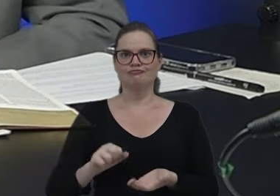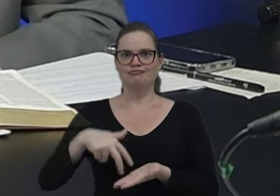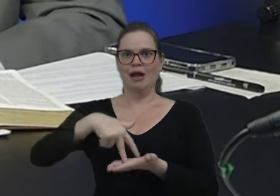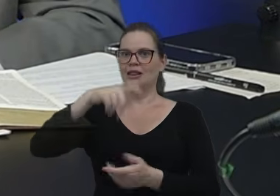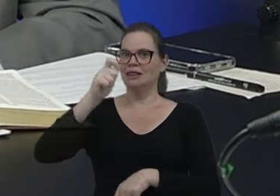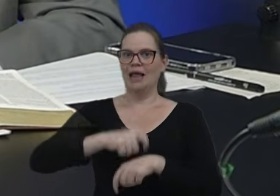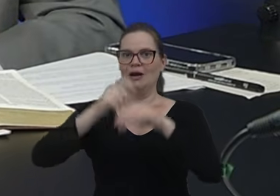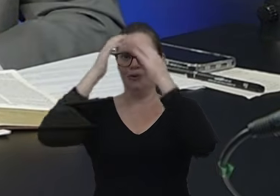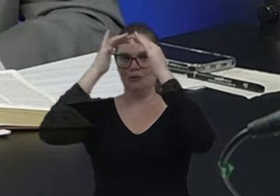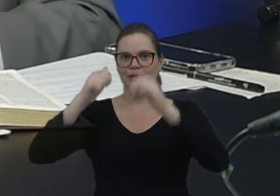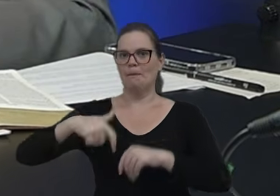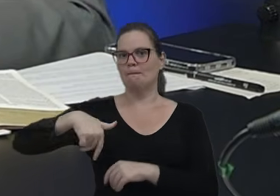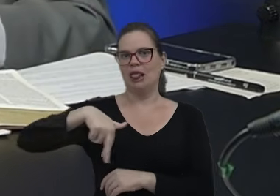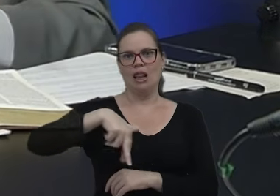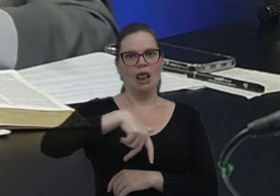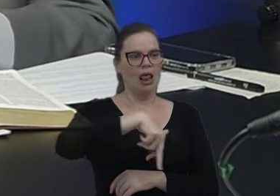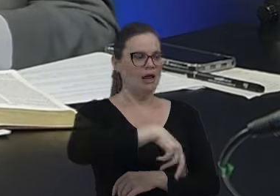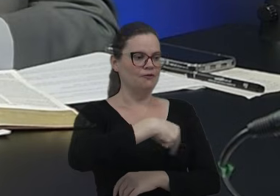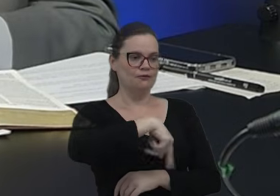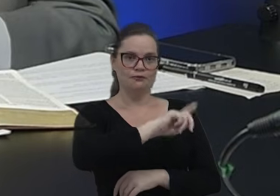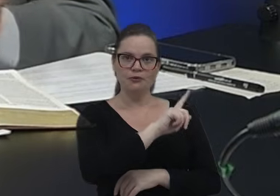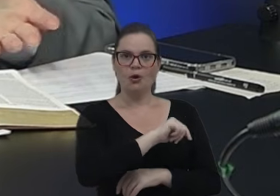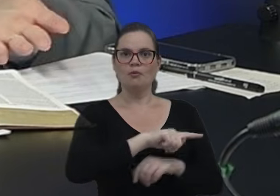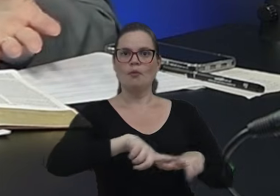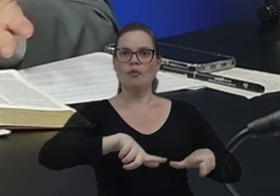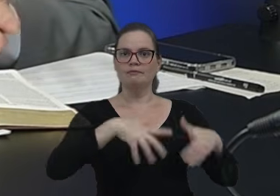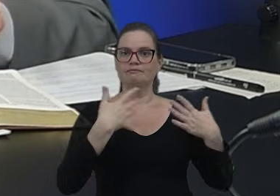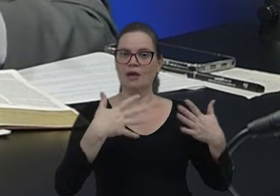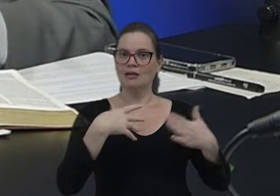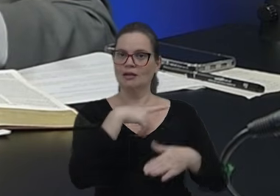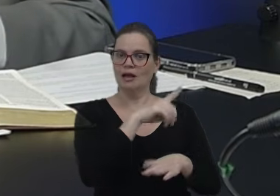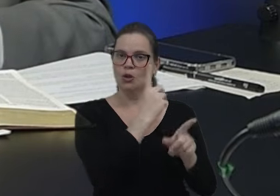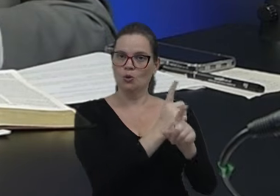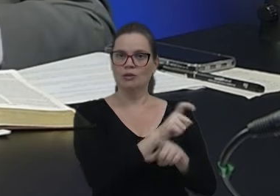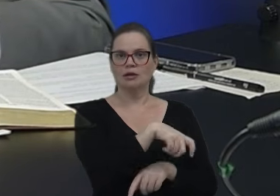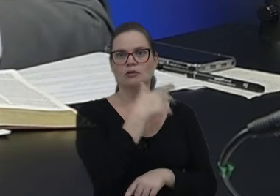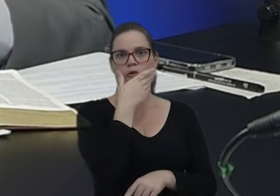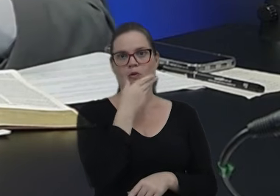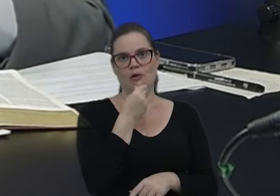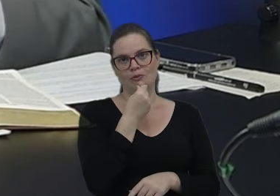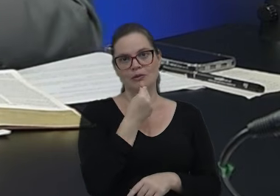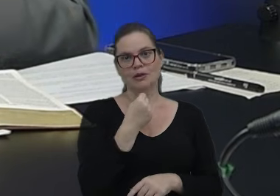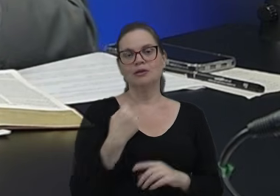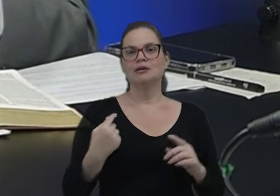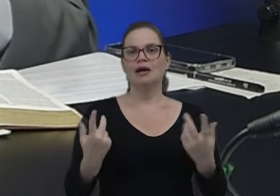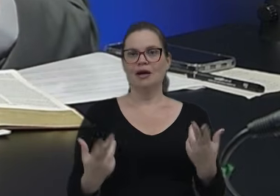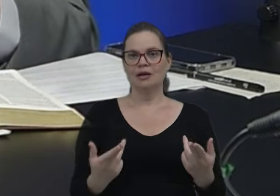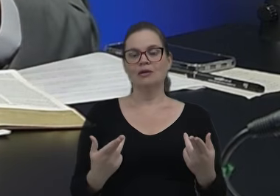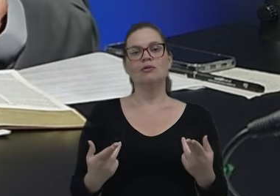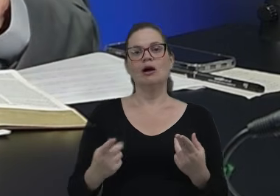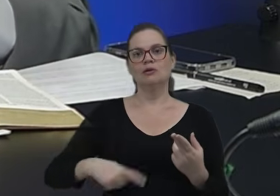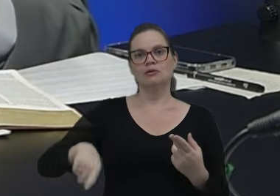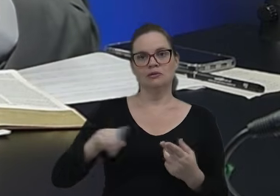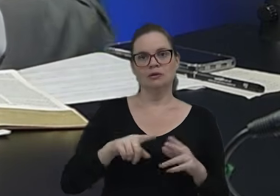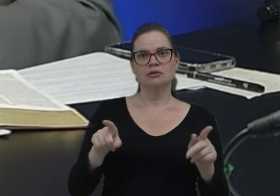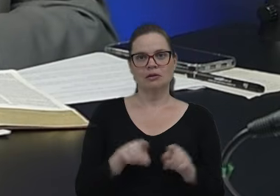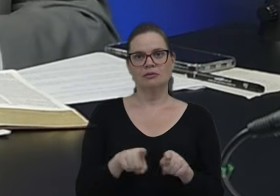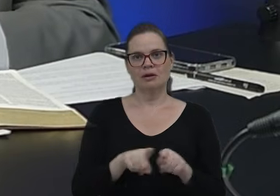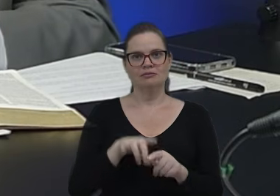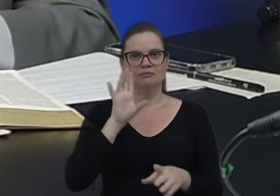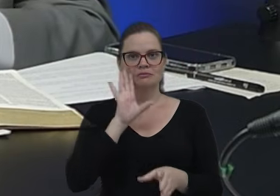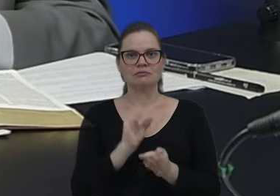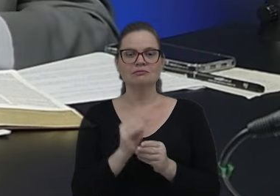do Espírito Santo. Porque era o momento pós-Pentecostes. Nós temos na história o período